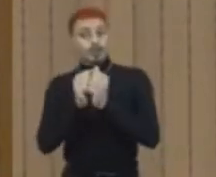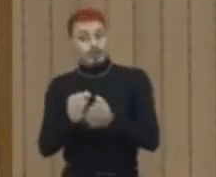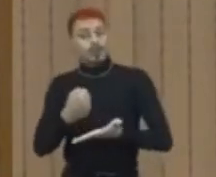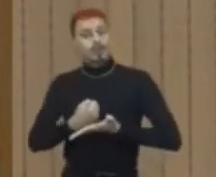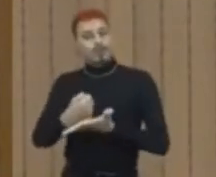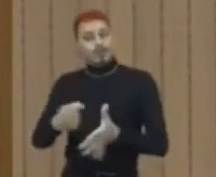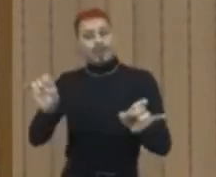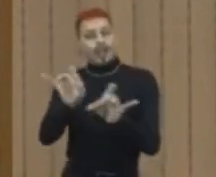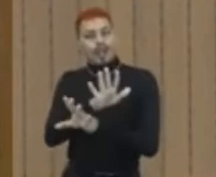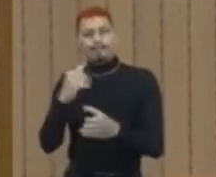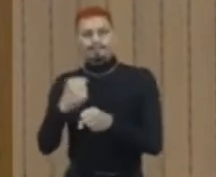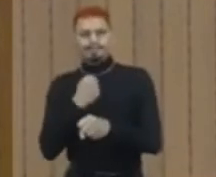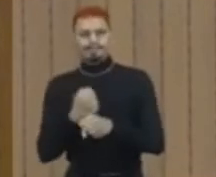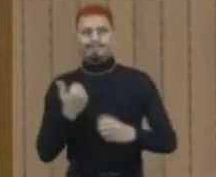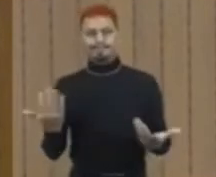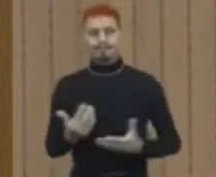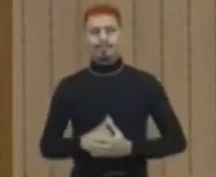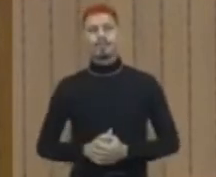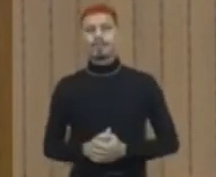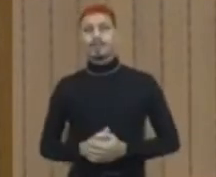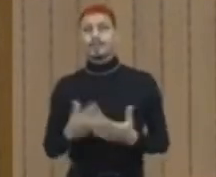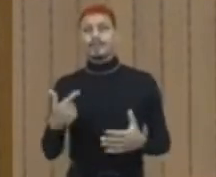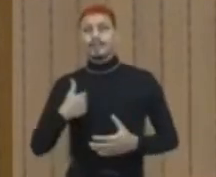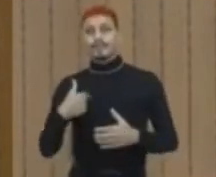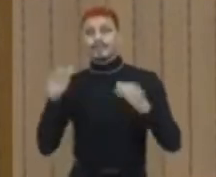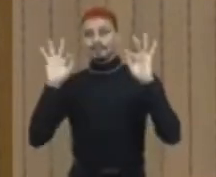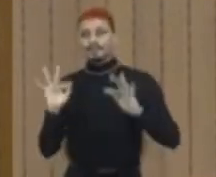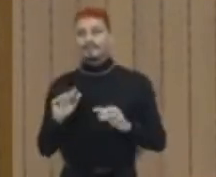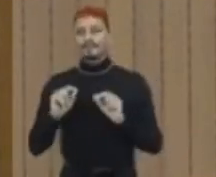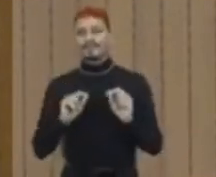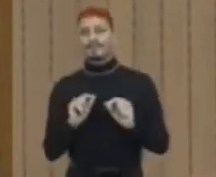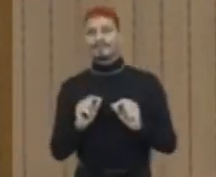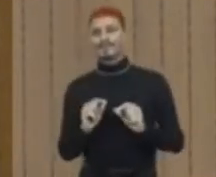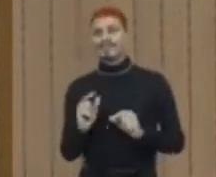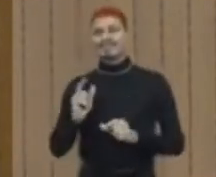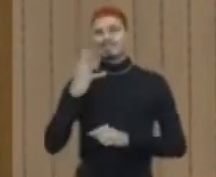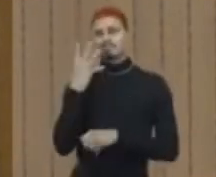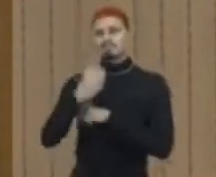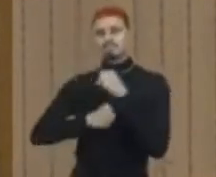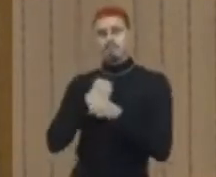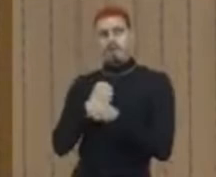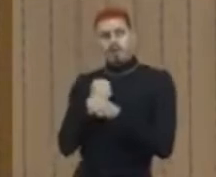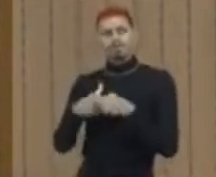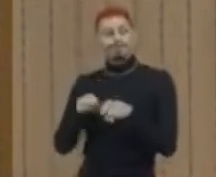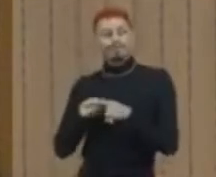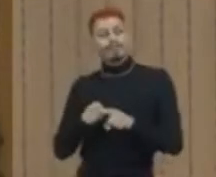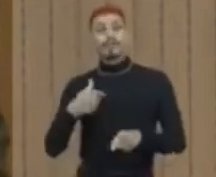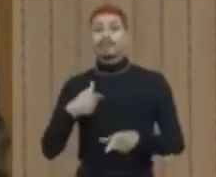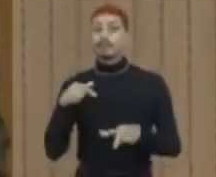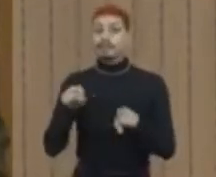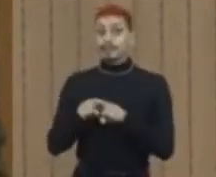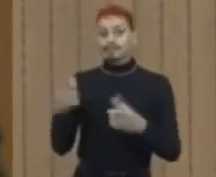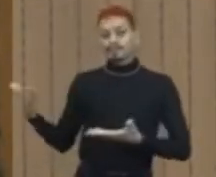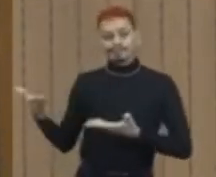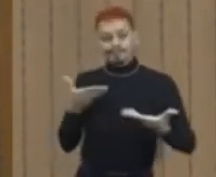para a conclusão da obra. Então, pude fazer essa contribuição em 4 anos e contei também com a presença